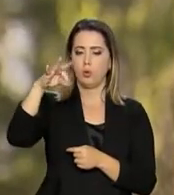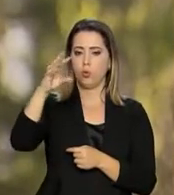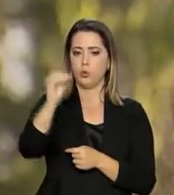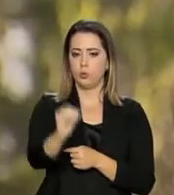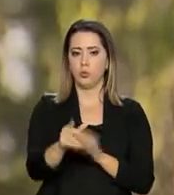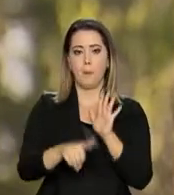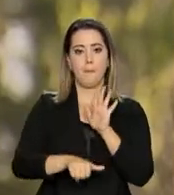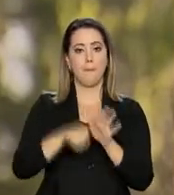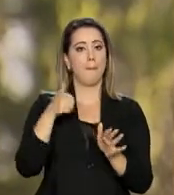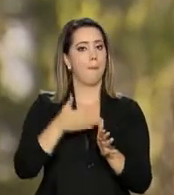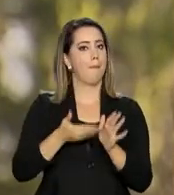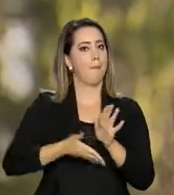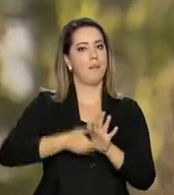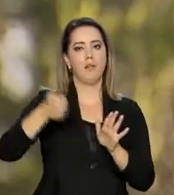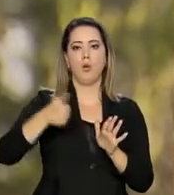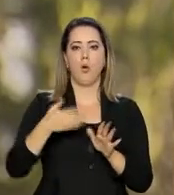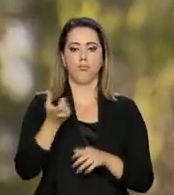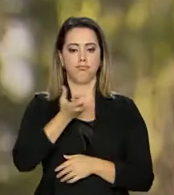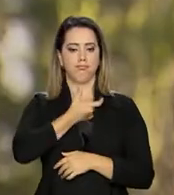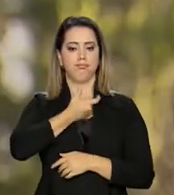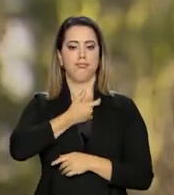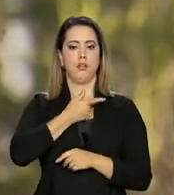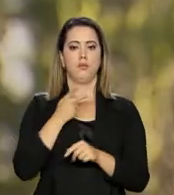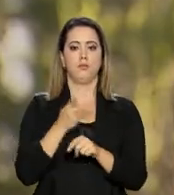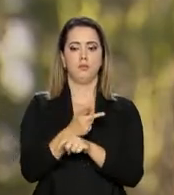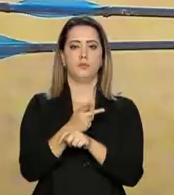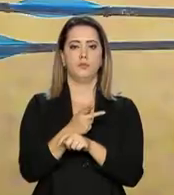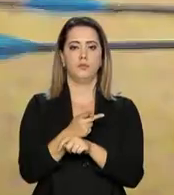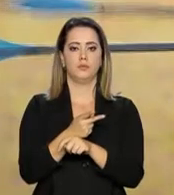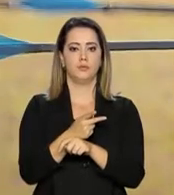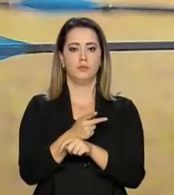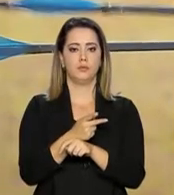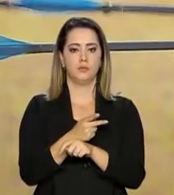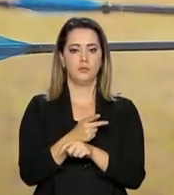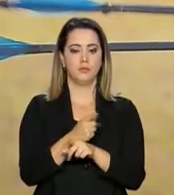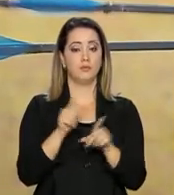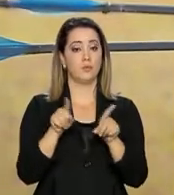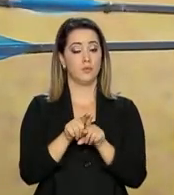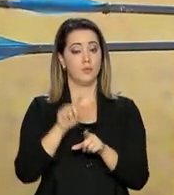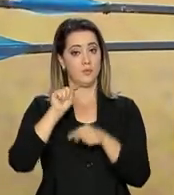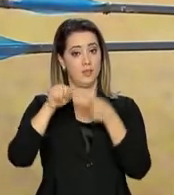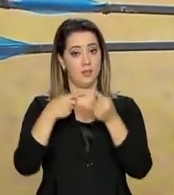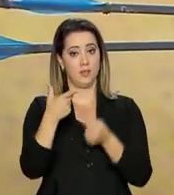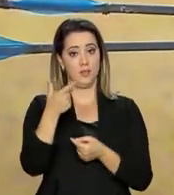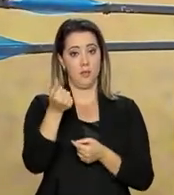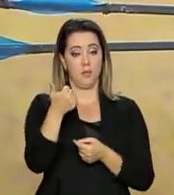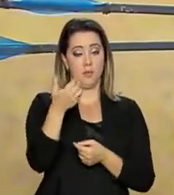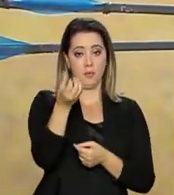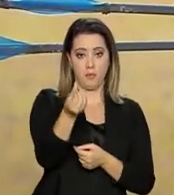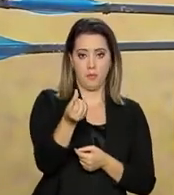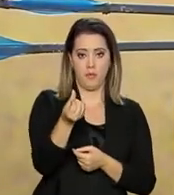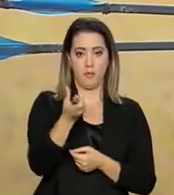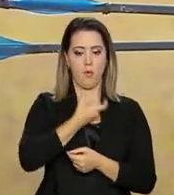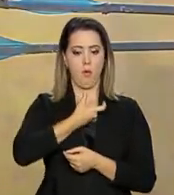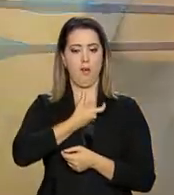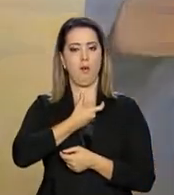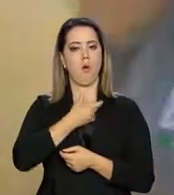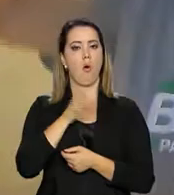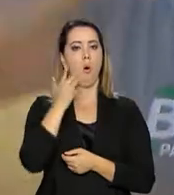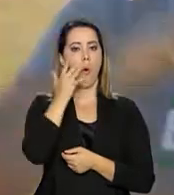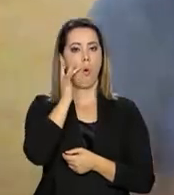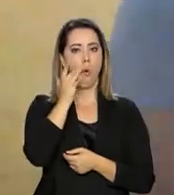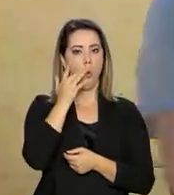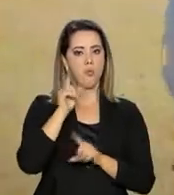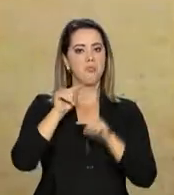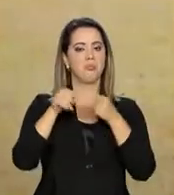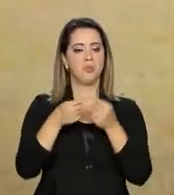foi a medalha de prata no milan foi melhor permite receber a medalha de ouro no parapan em exclusivo no tiro com arco ea